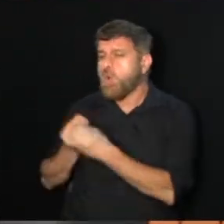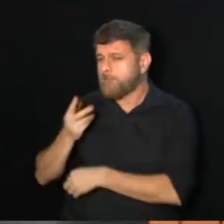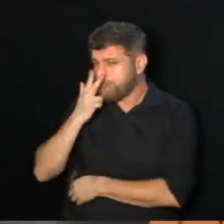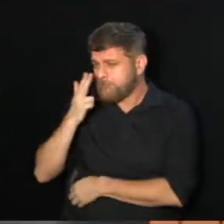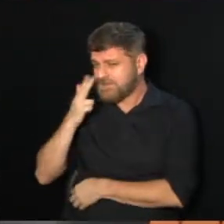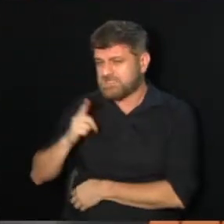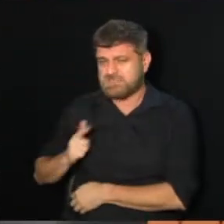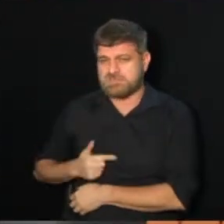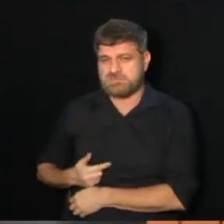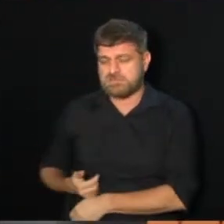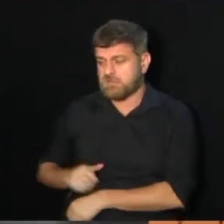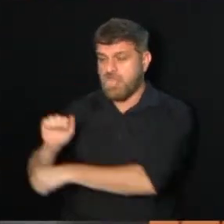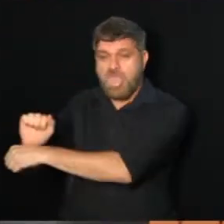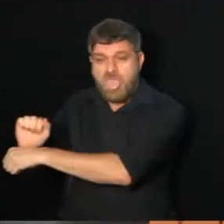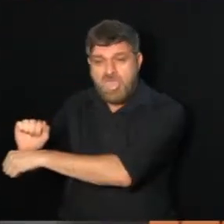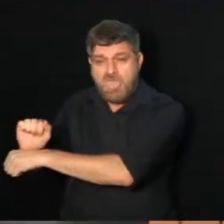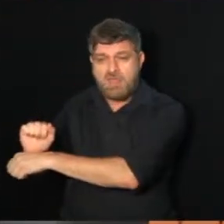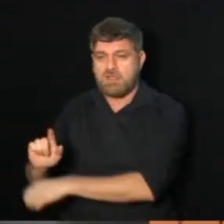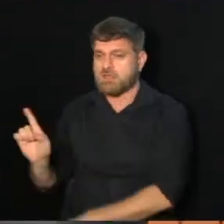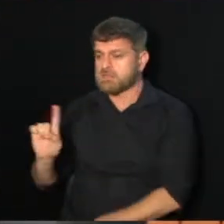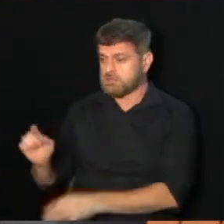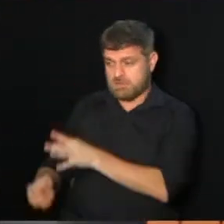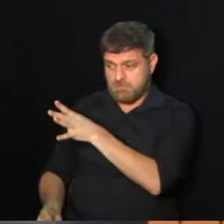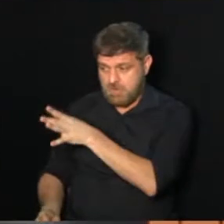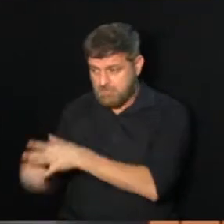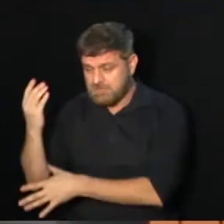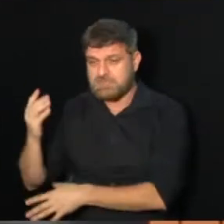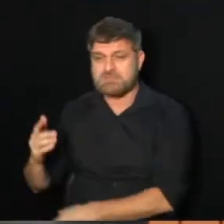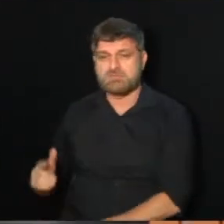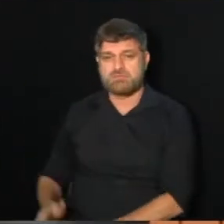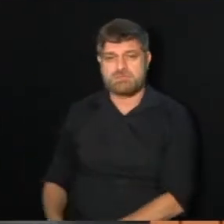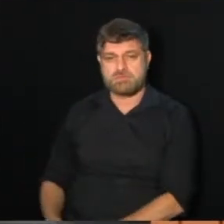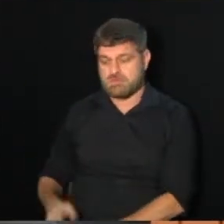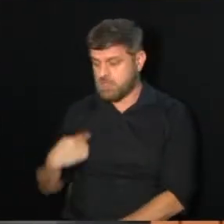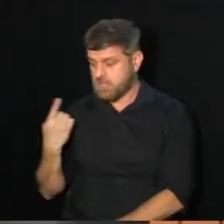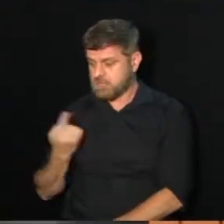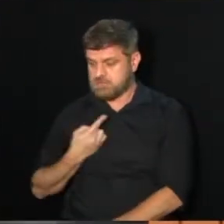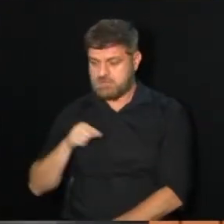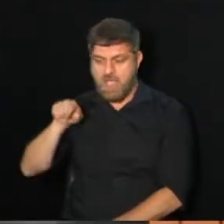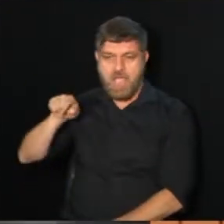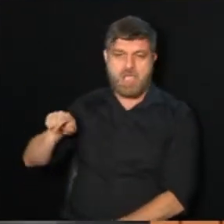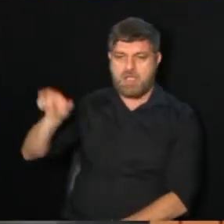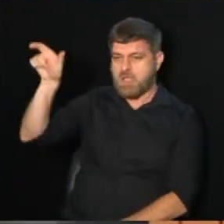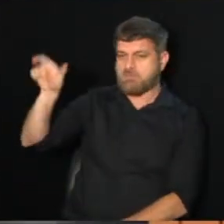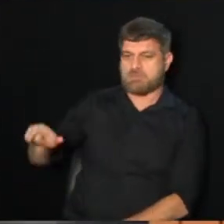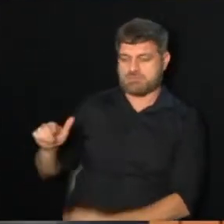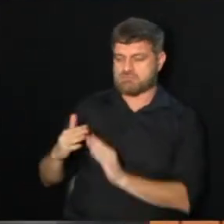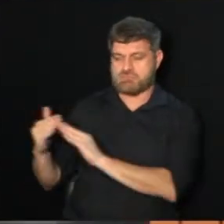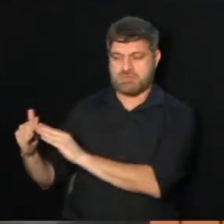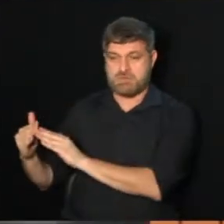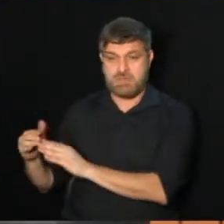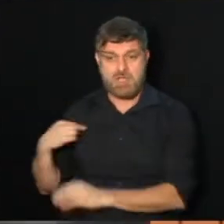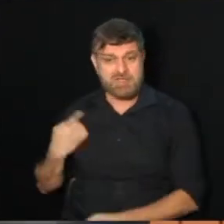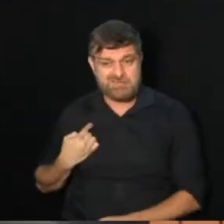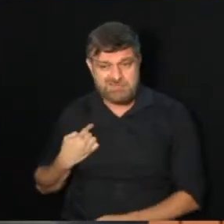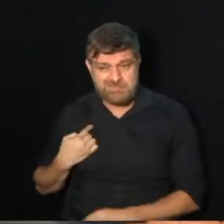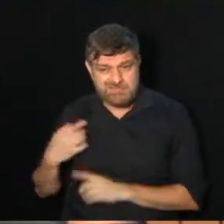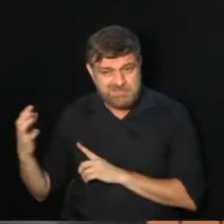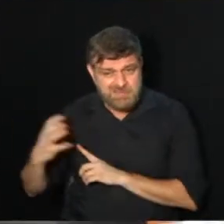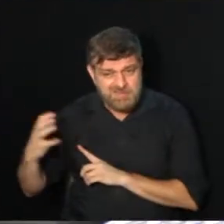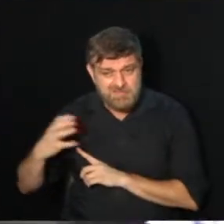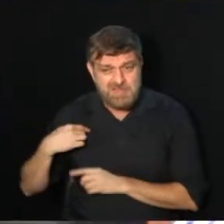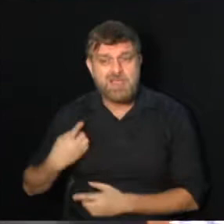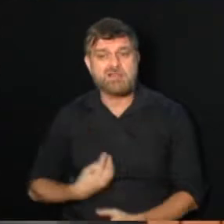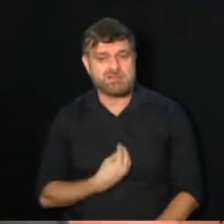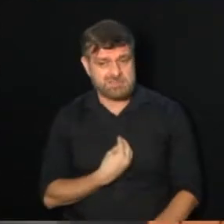coisa estanque, e como se, na verdade, não aconteceu com a gente, aconteceu com o vizinho, como se não nos afetasse.